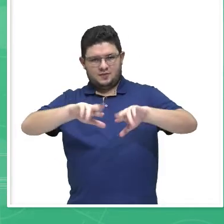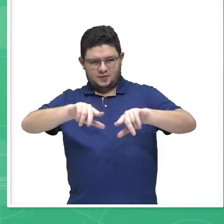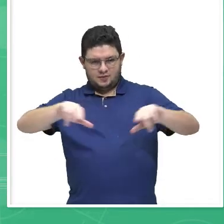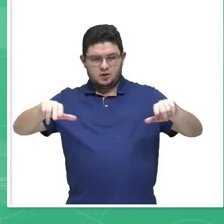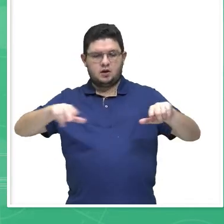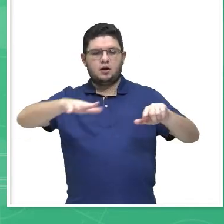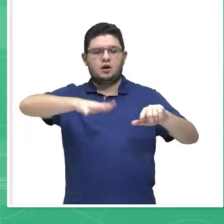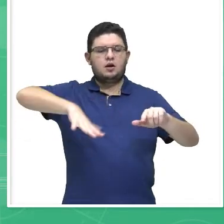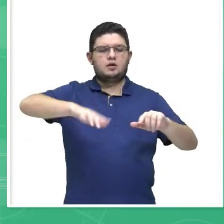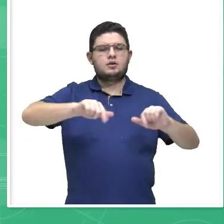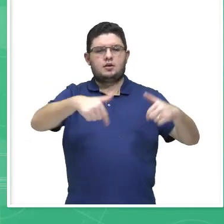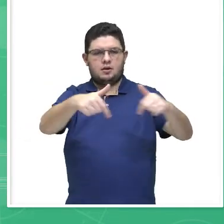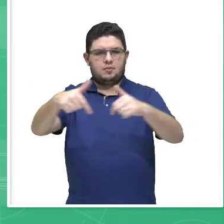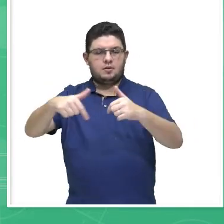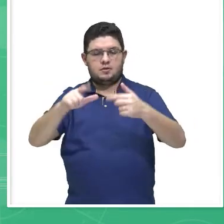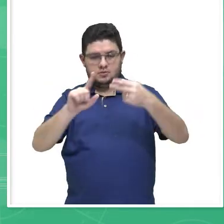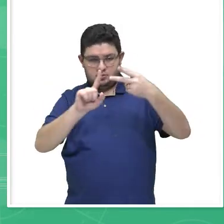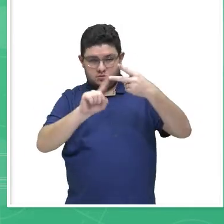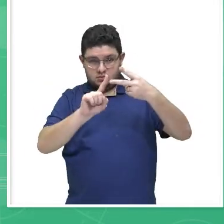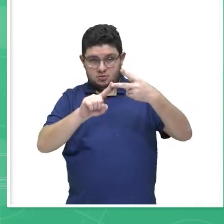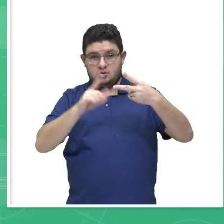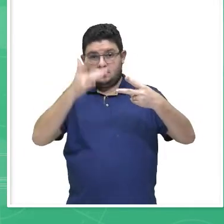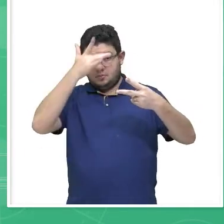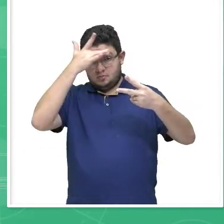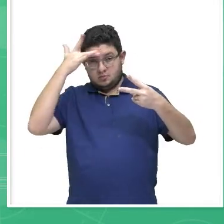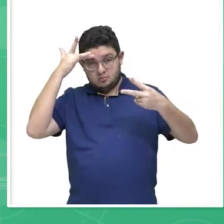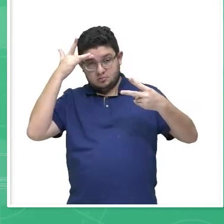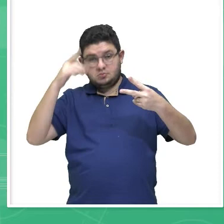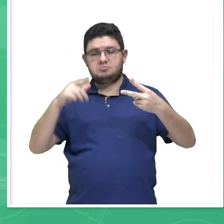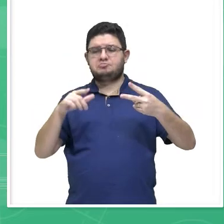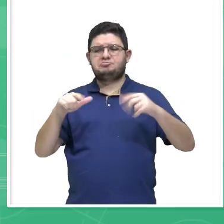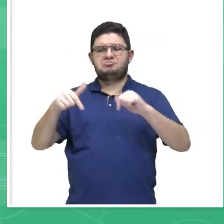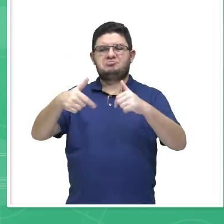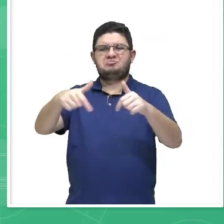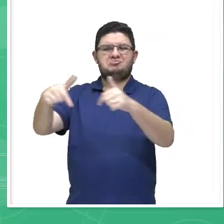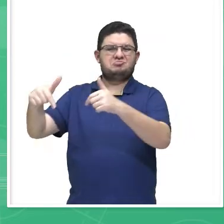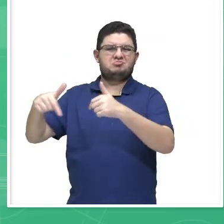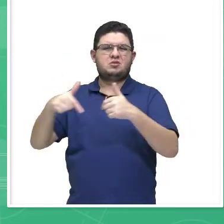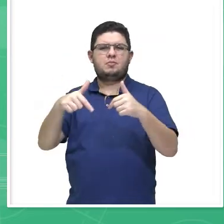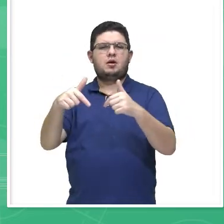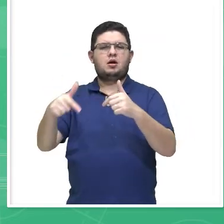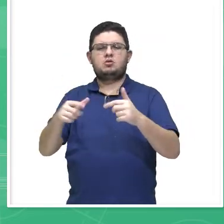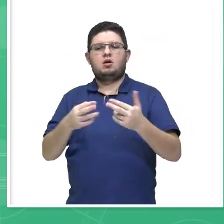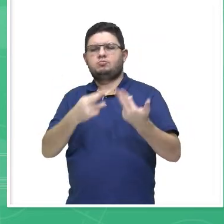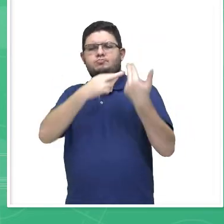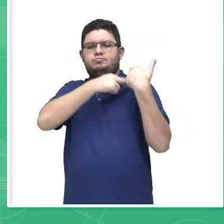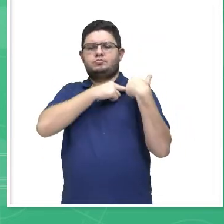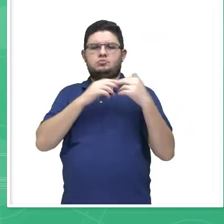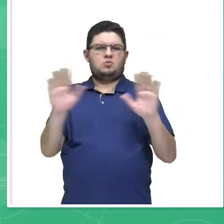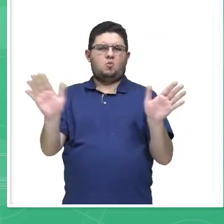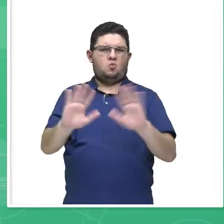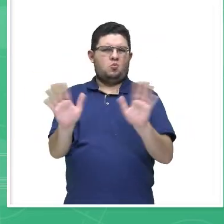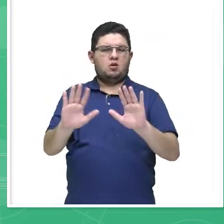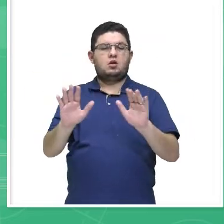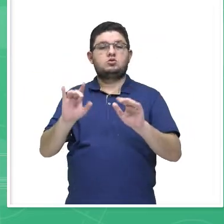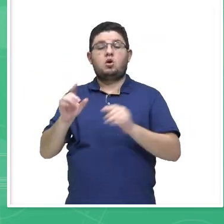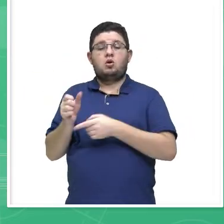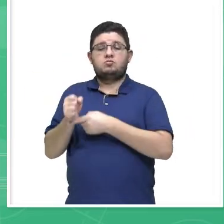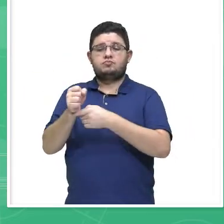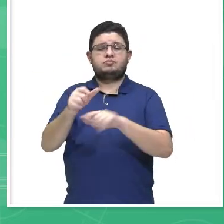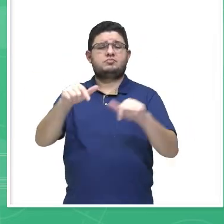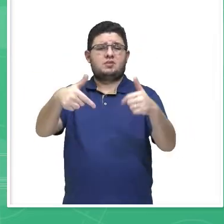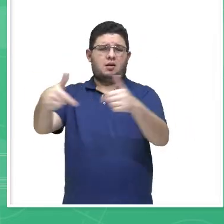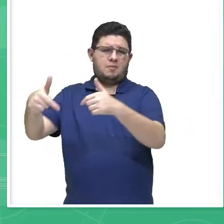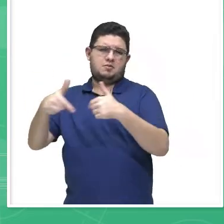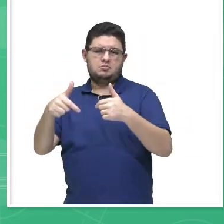detêm e aqueles que não detêm os meios de produção. Para Marx é simplesmente isso. Só existe